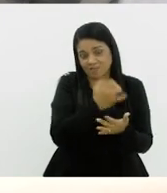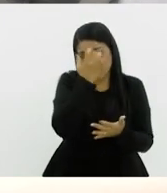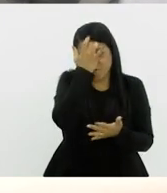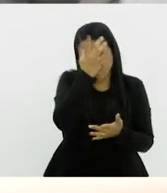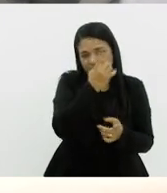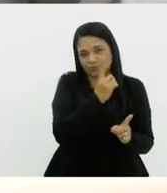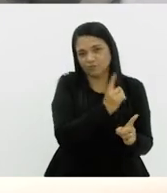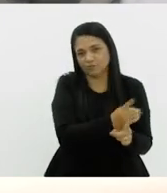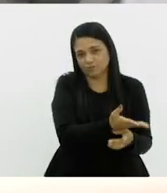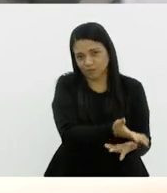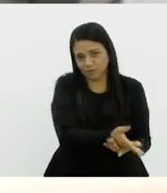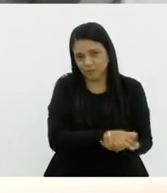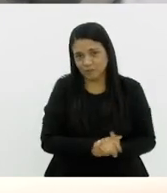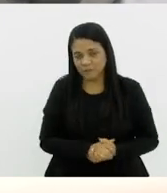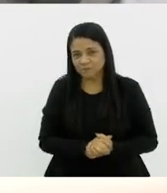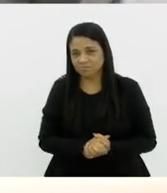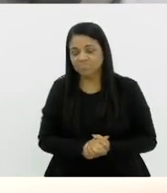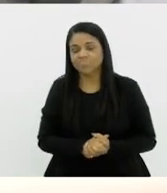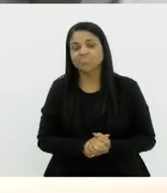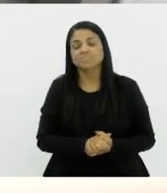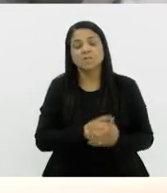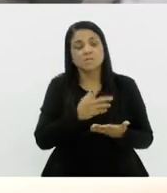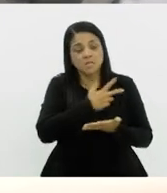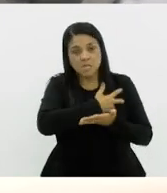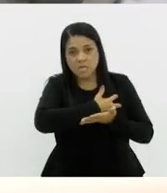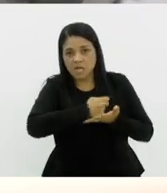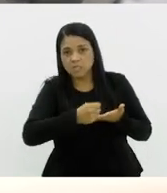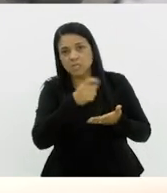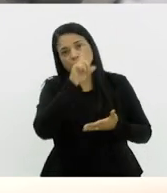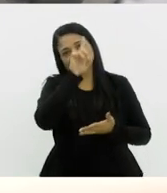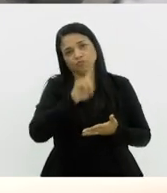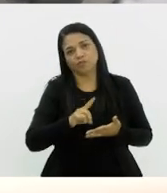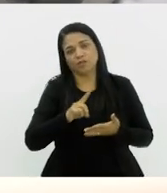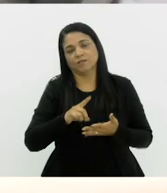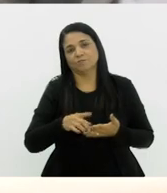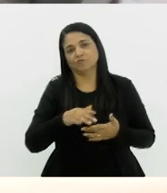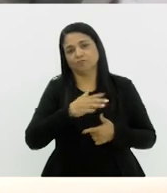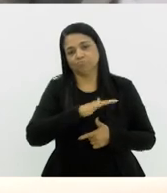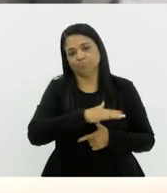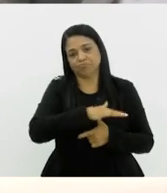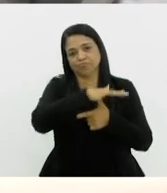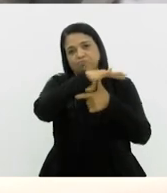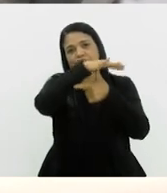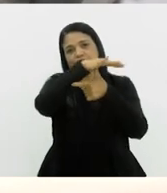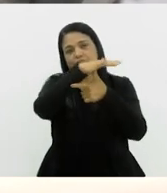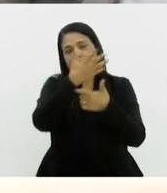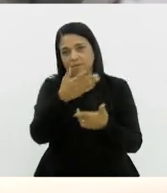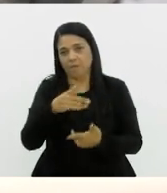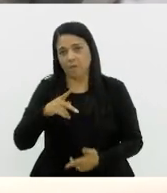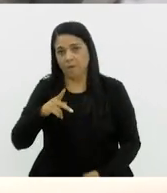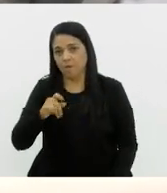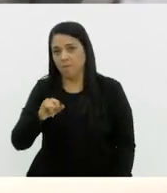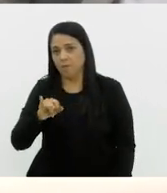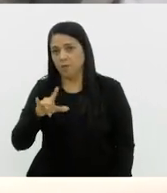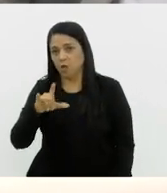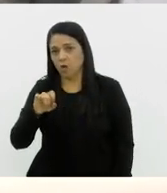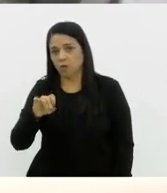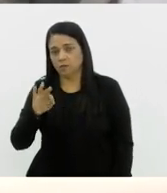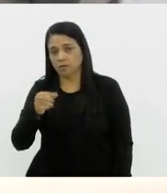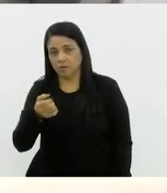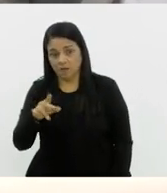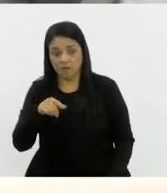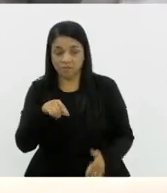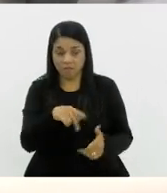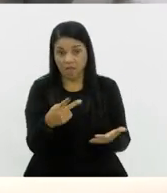transgressor, cair em cima dele e caçar. Caçar o direito de voar, caçar o direito dele. Se ele está cometendo um